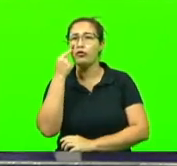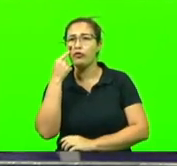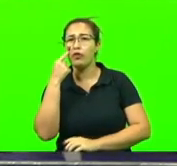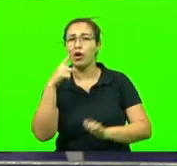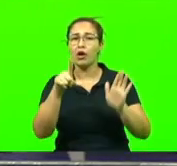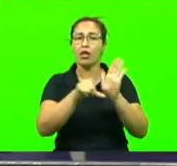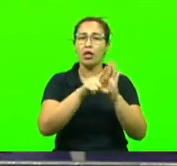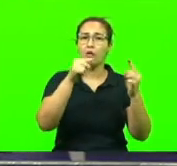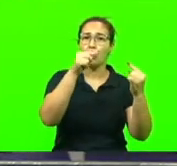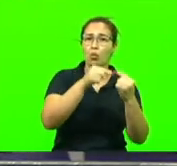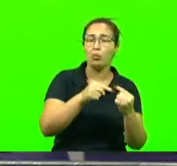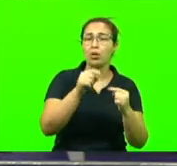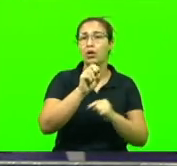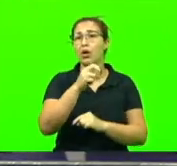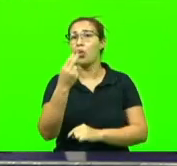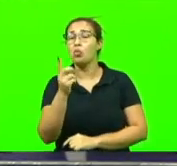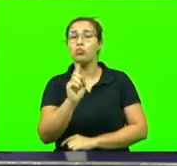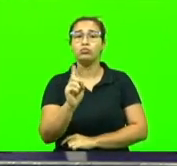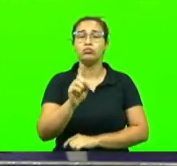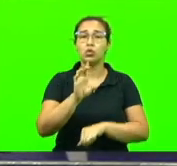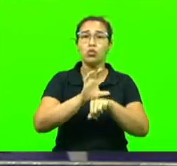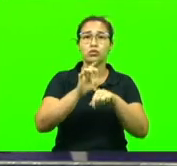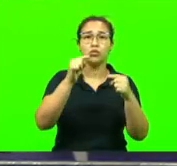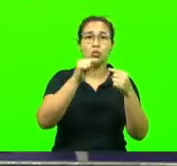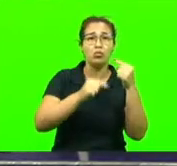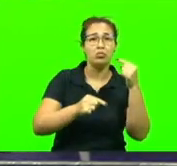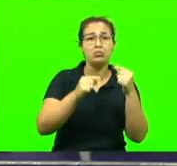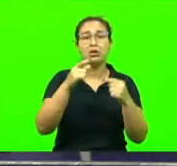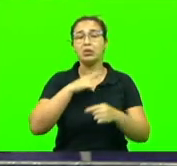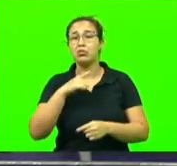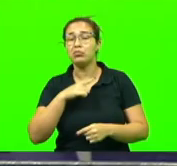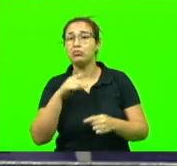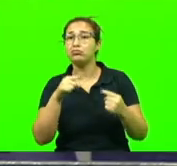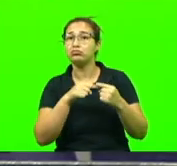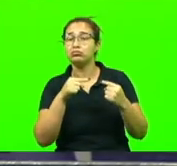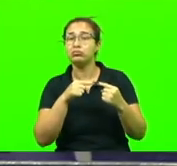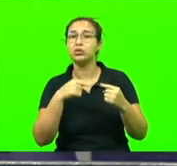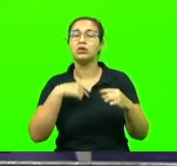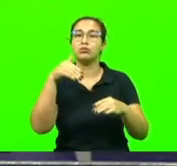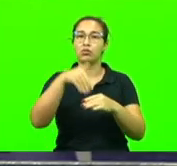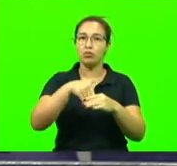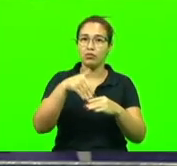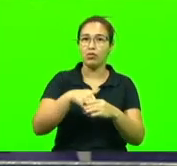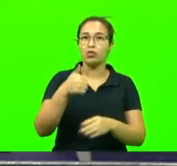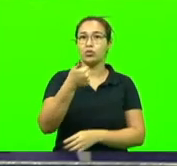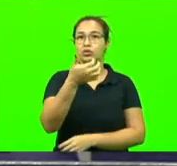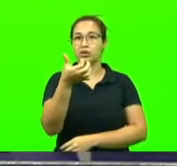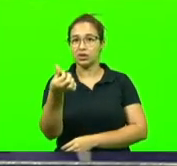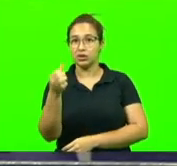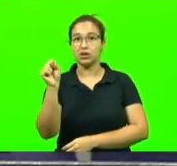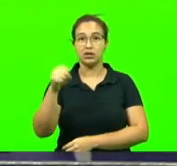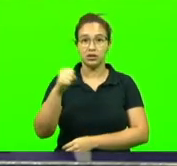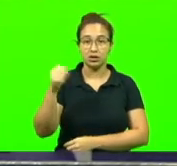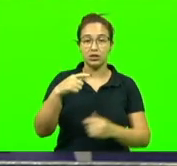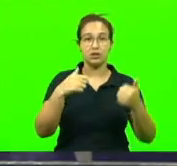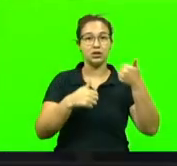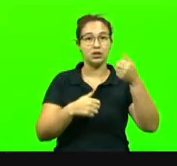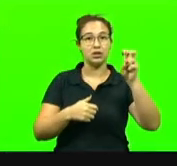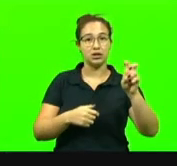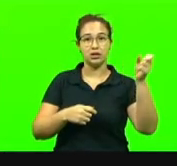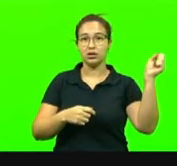legais e inconstitucionais. Por isso, o meu voto é voto 1. 16 votos sim, 15 votos